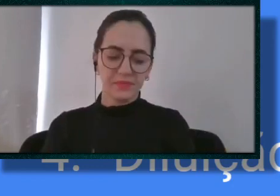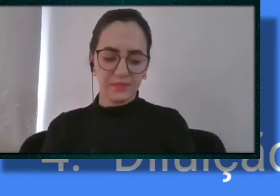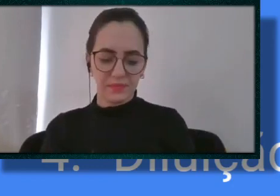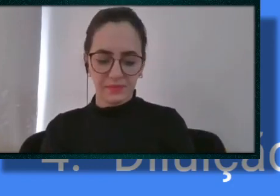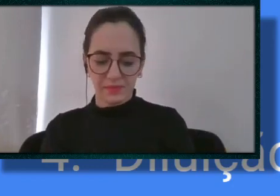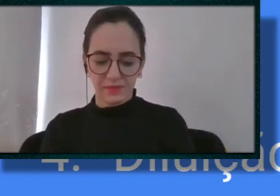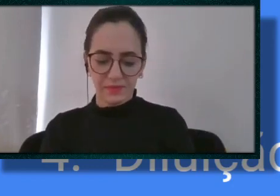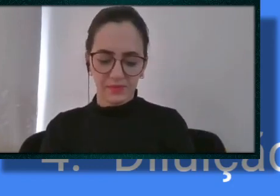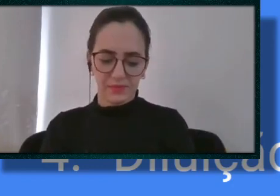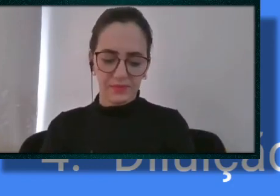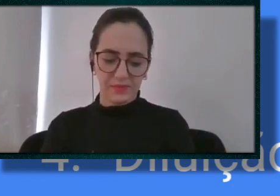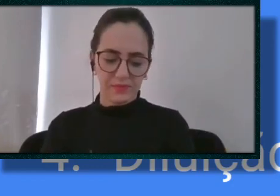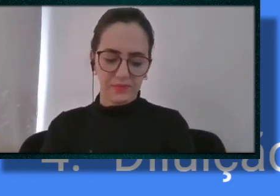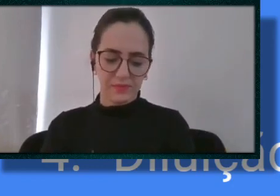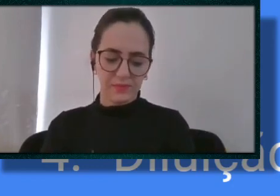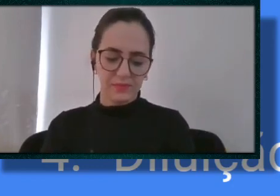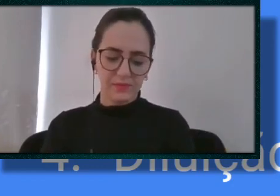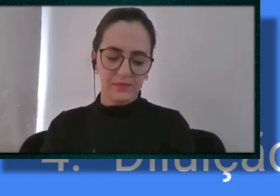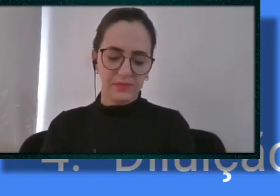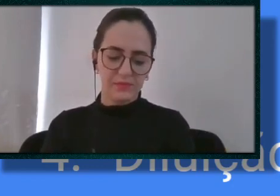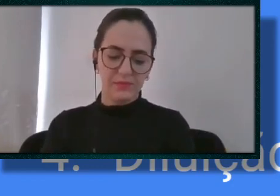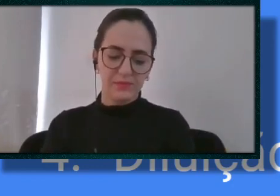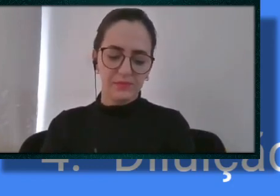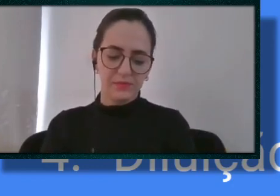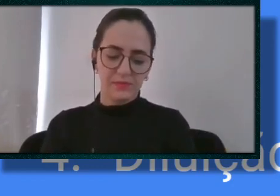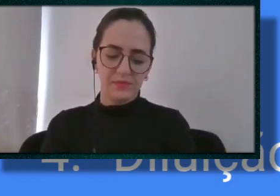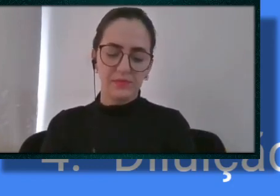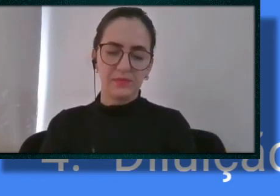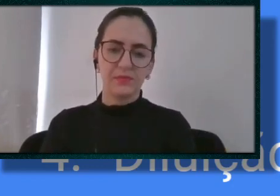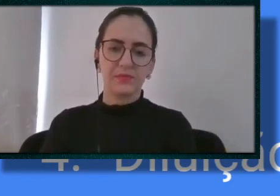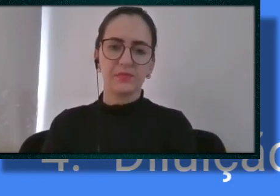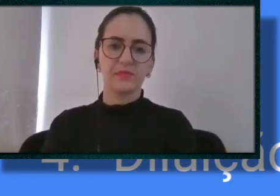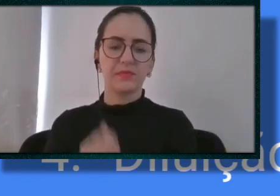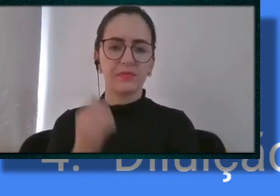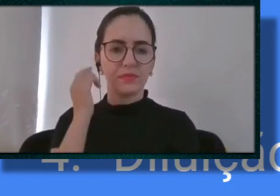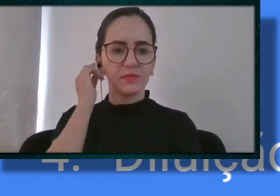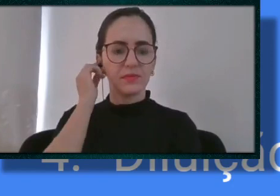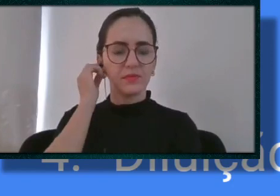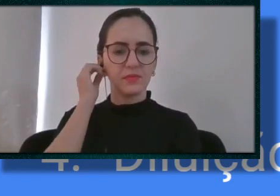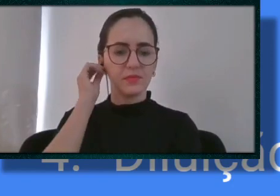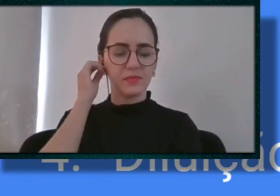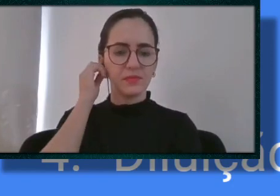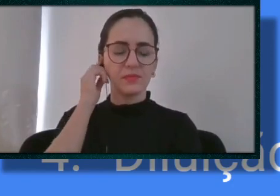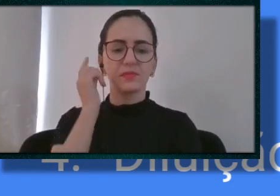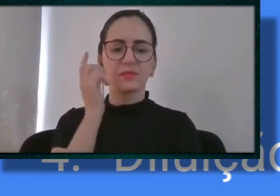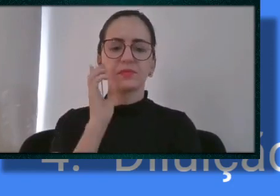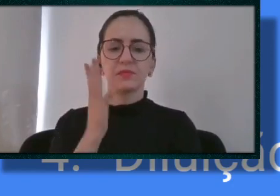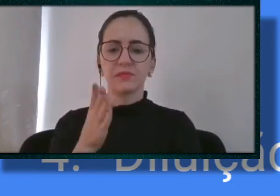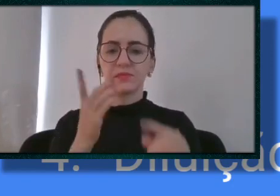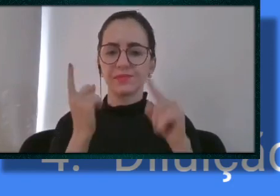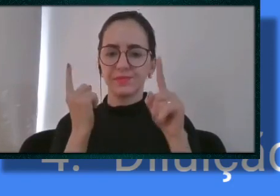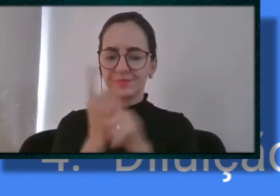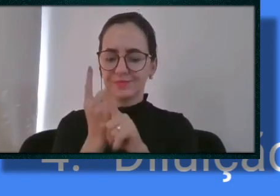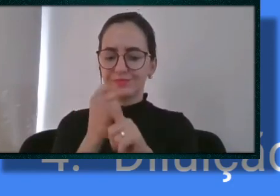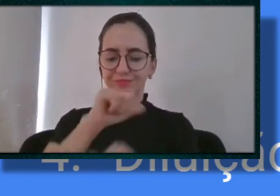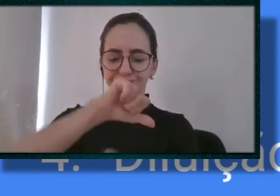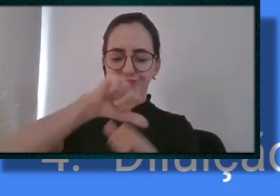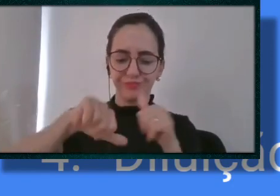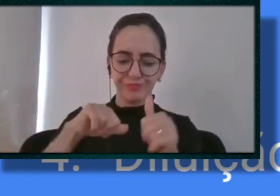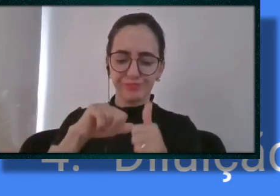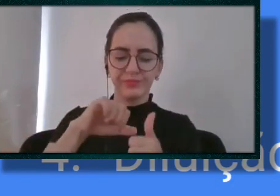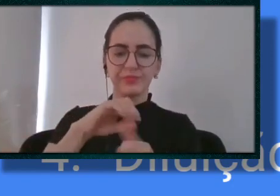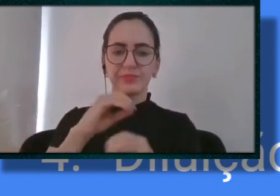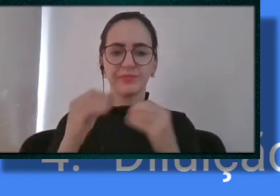a reação, quer saber a concentração. Então, olha quantos passos eu estou dando para chegar na solução. Eu tive que, vou começar aqui do